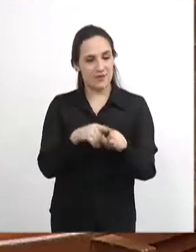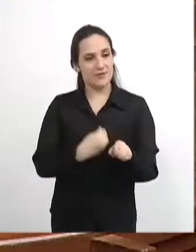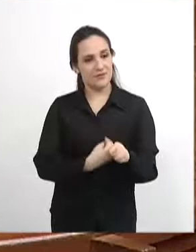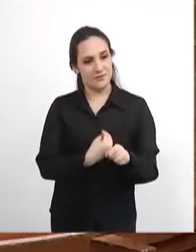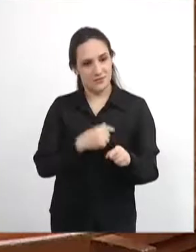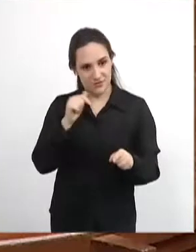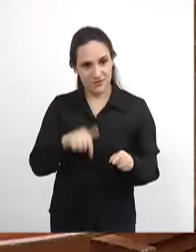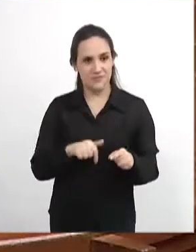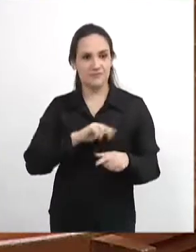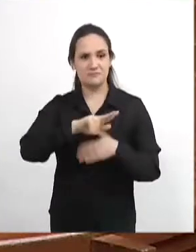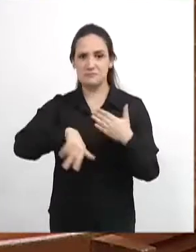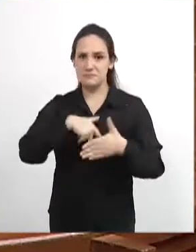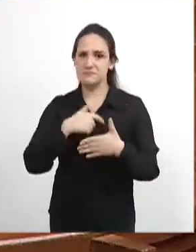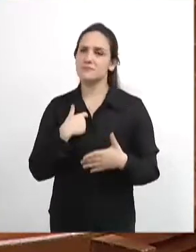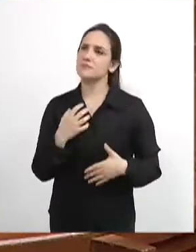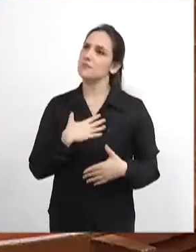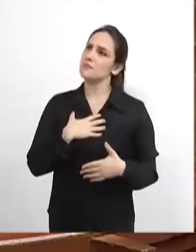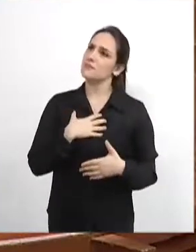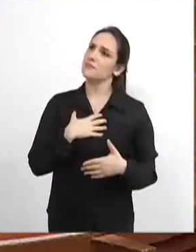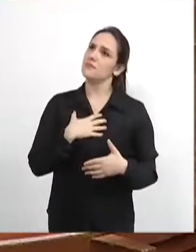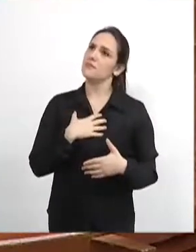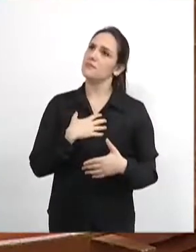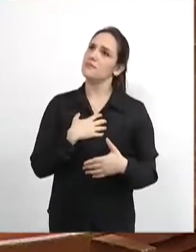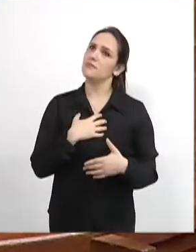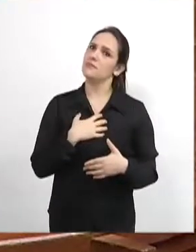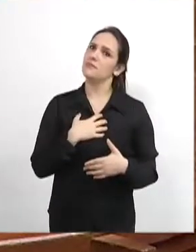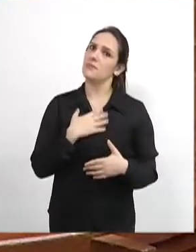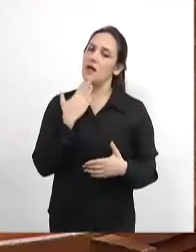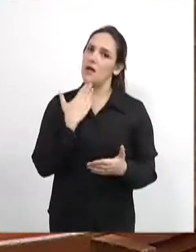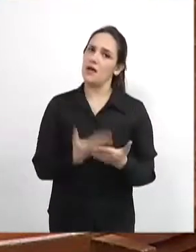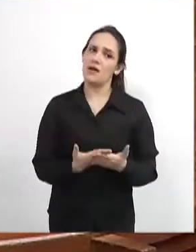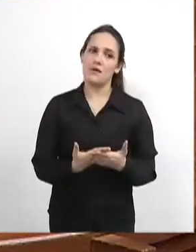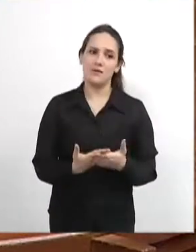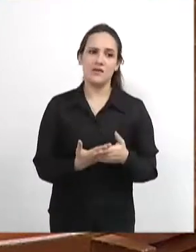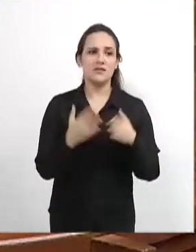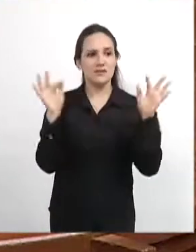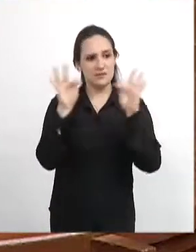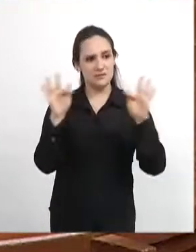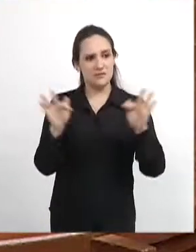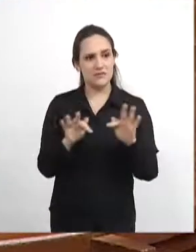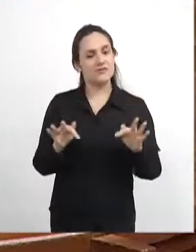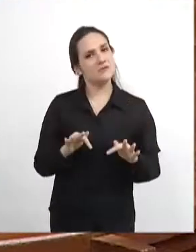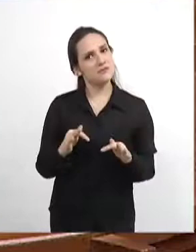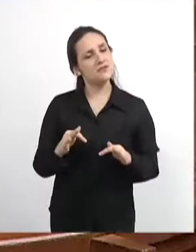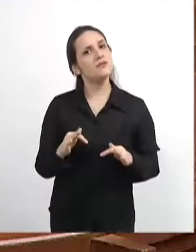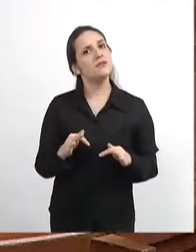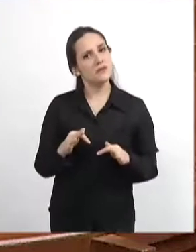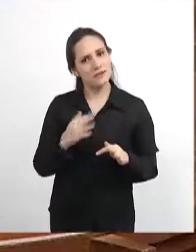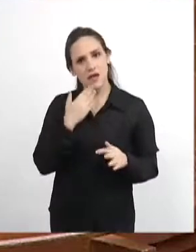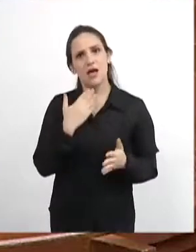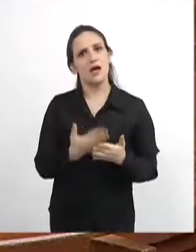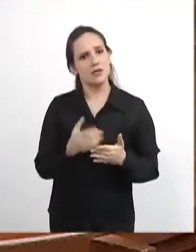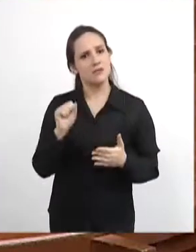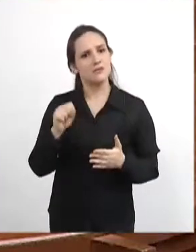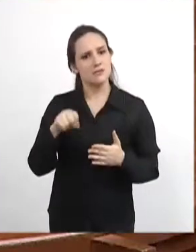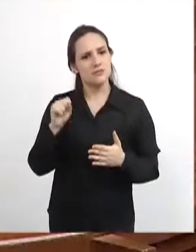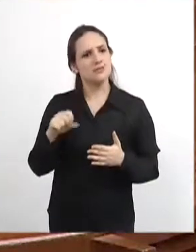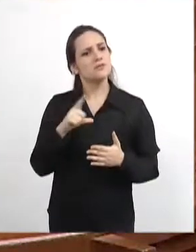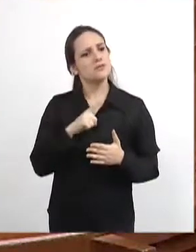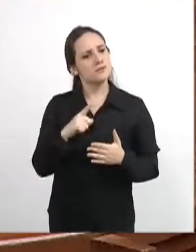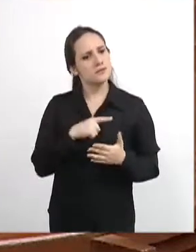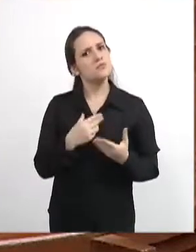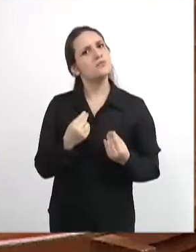dessa tribuna e fiquei assim, bem, muito feliz e admirado, né, de muitos deles com